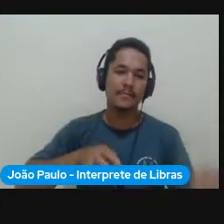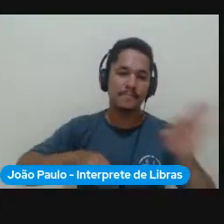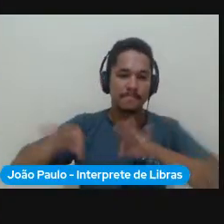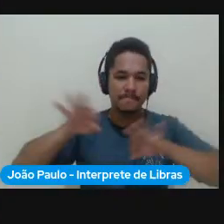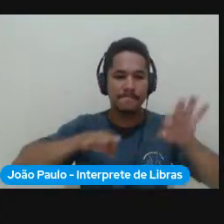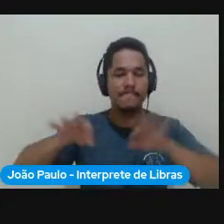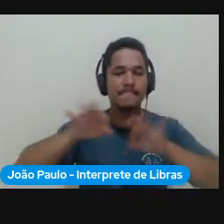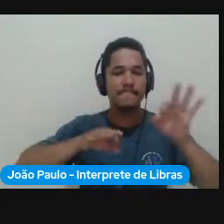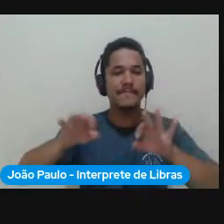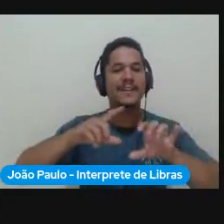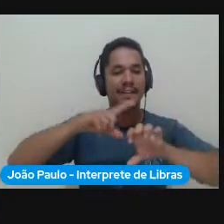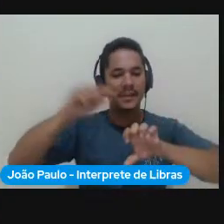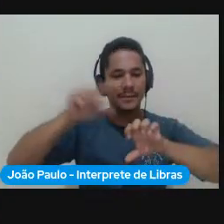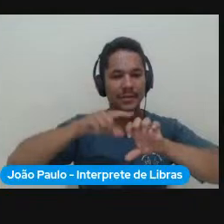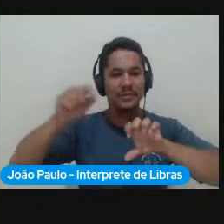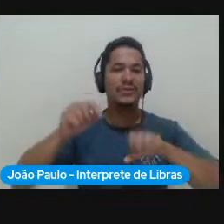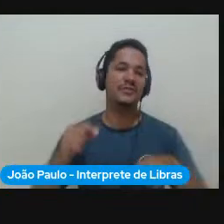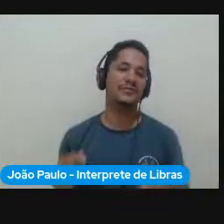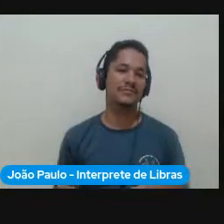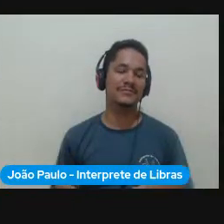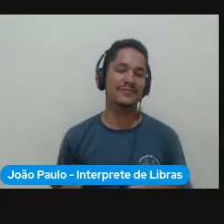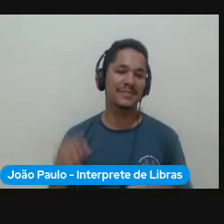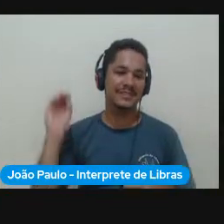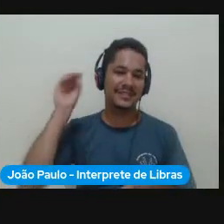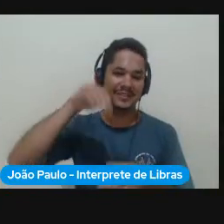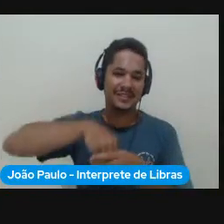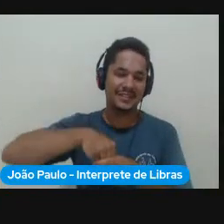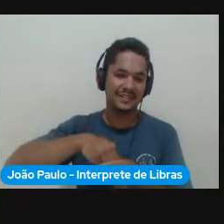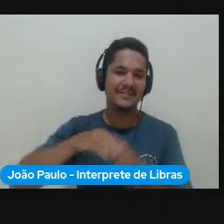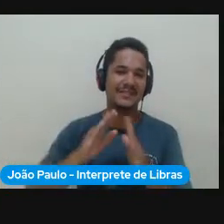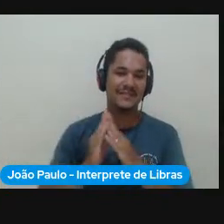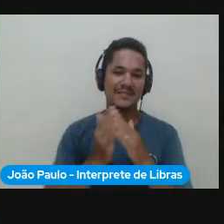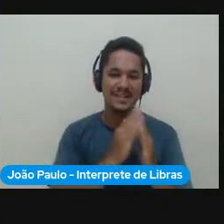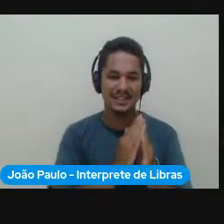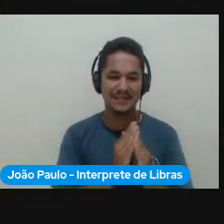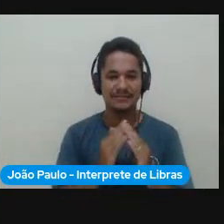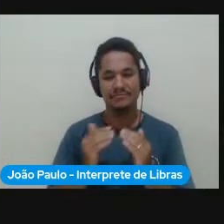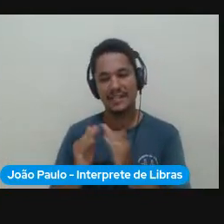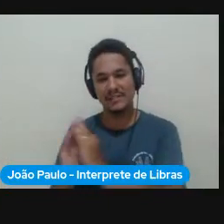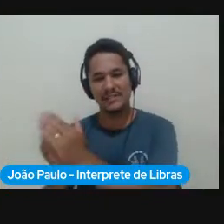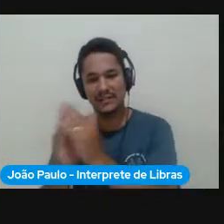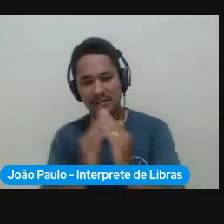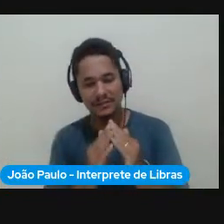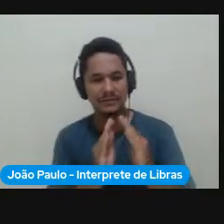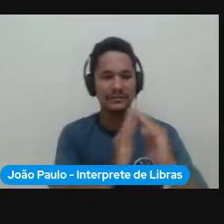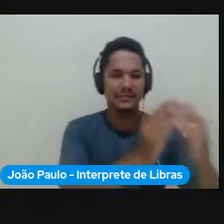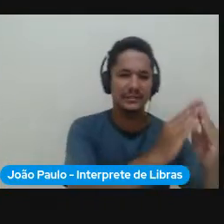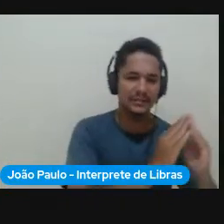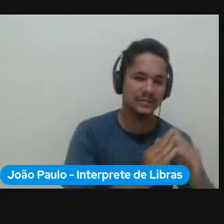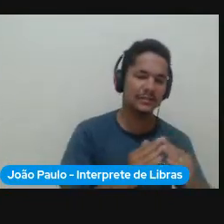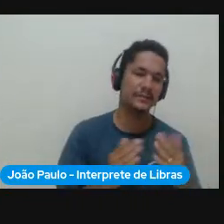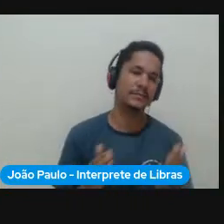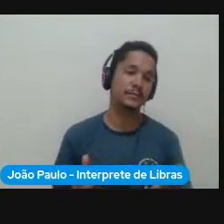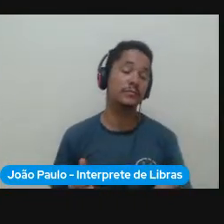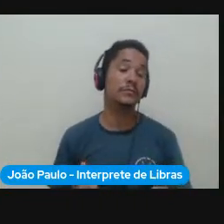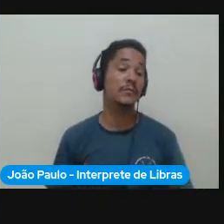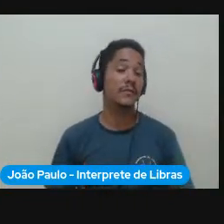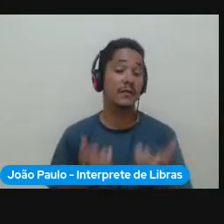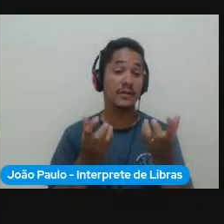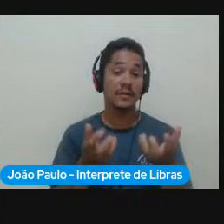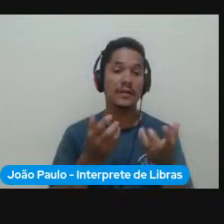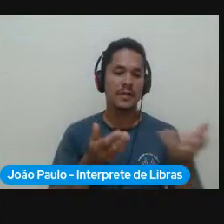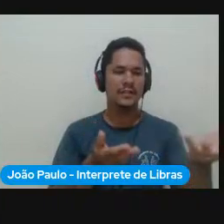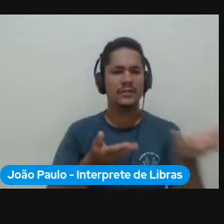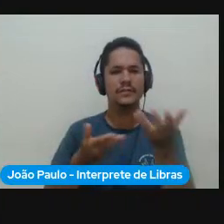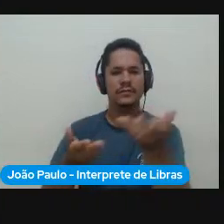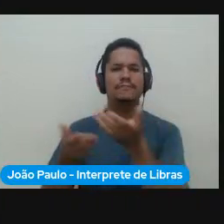no empreendedorismo de favela para favela. Então, nosso papel hoje é captar o máximo de pessoas onde